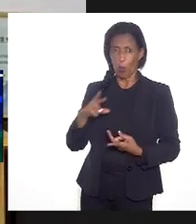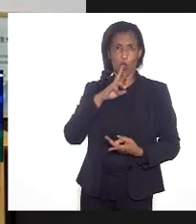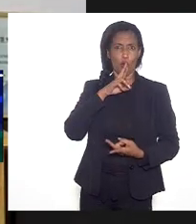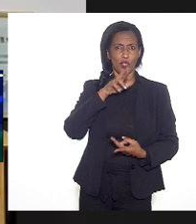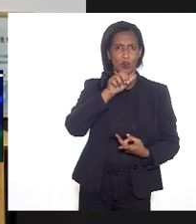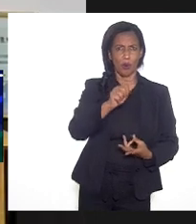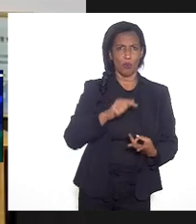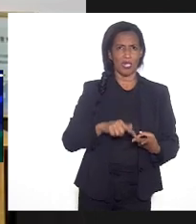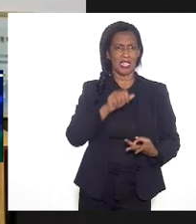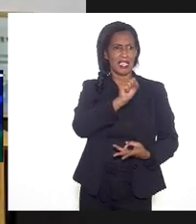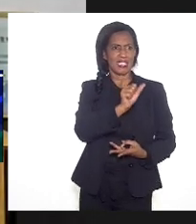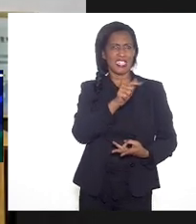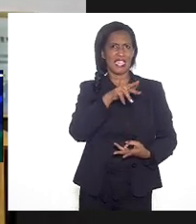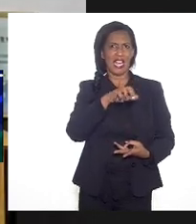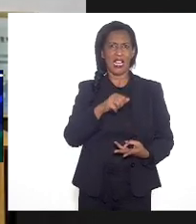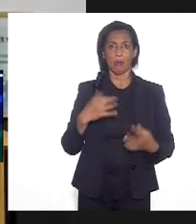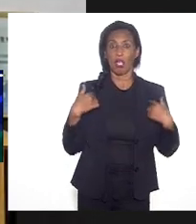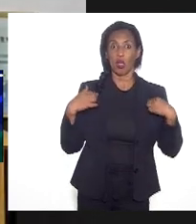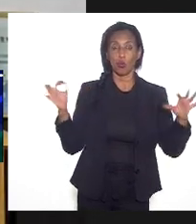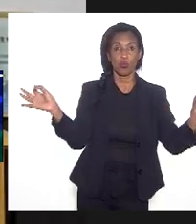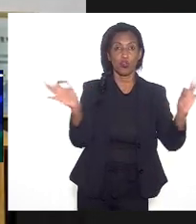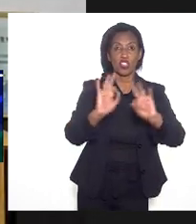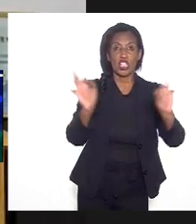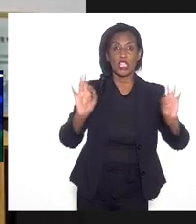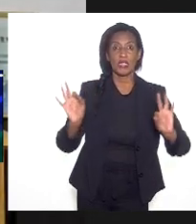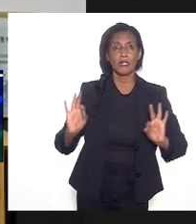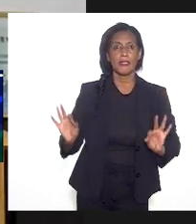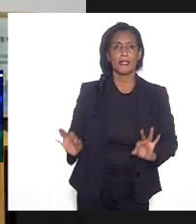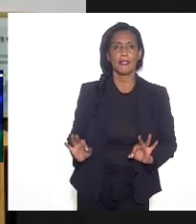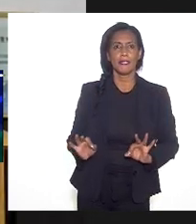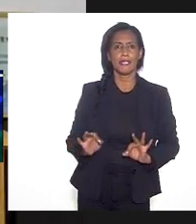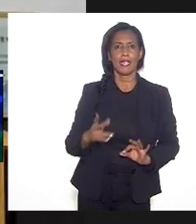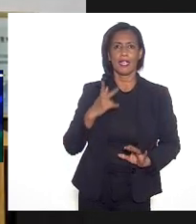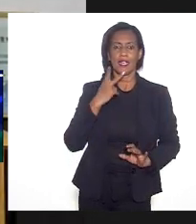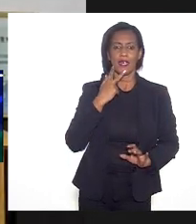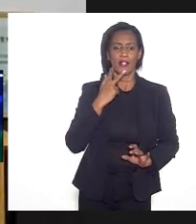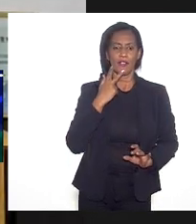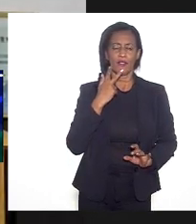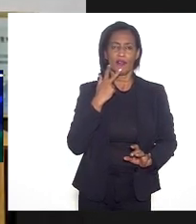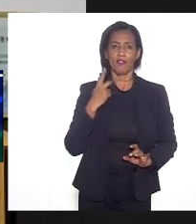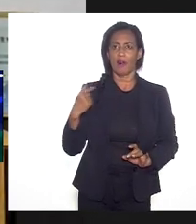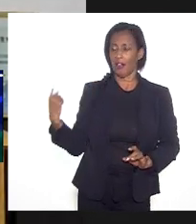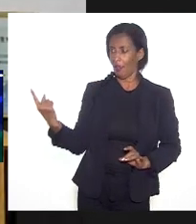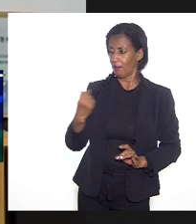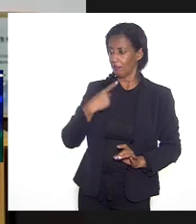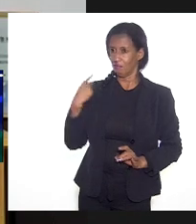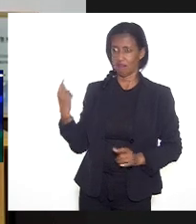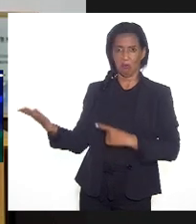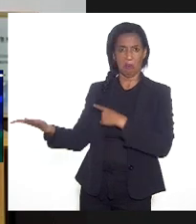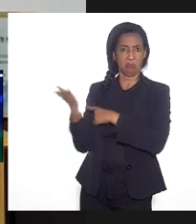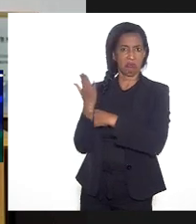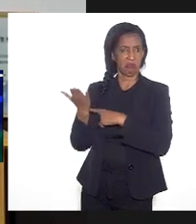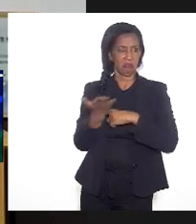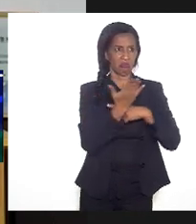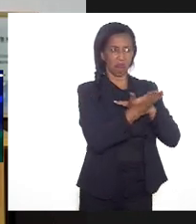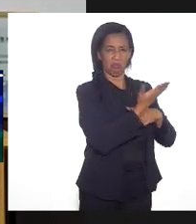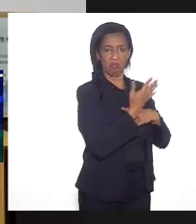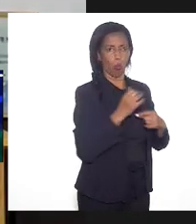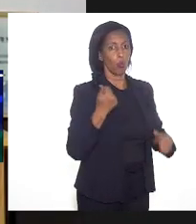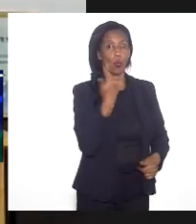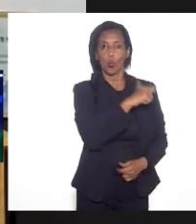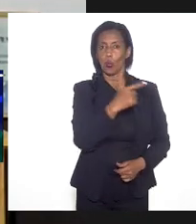Amorim, Salema, eu não vi ninguém falar para aquilo parar, para nós sermos respeitados. Não houve isso.